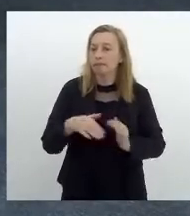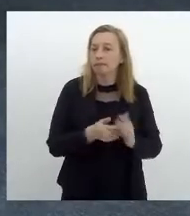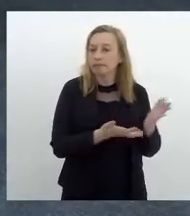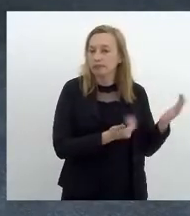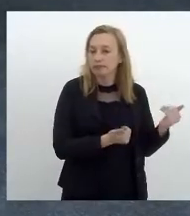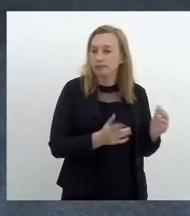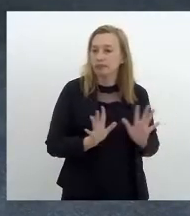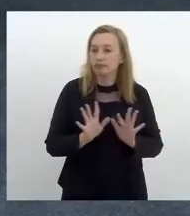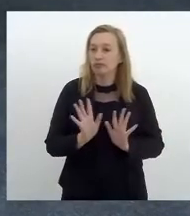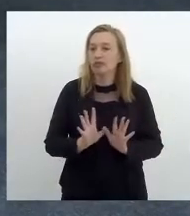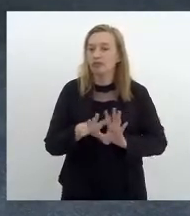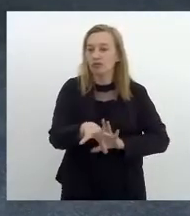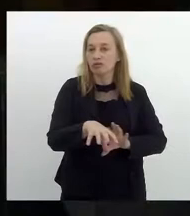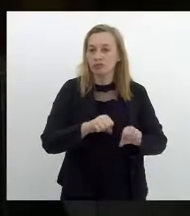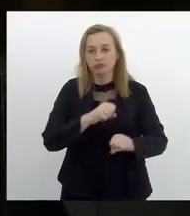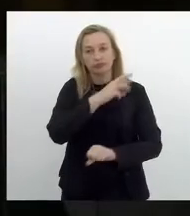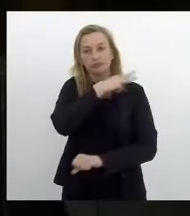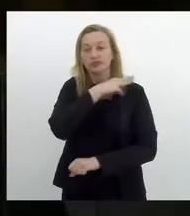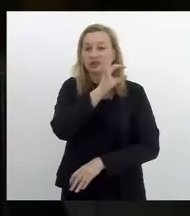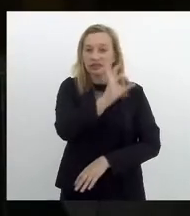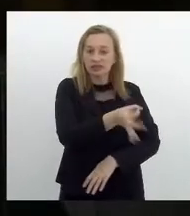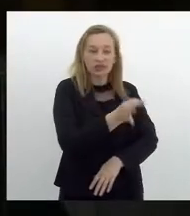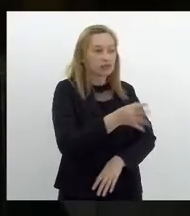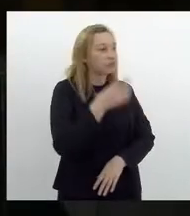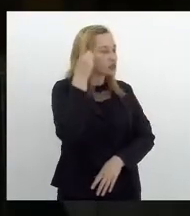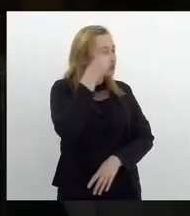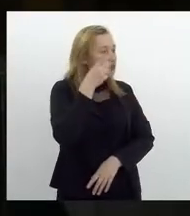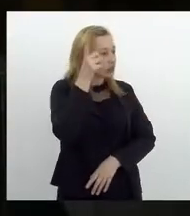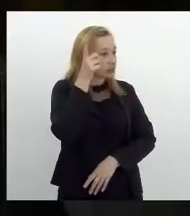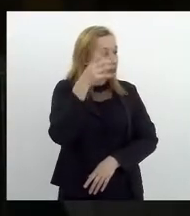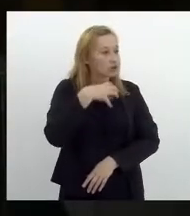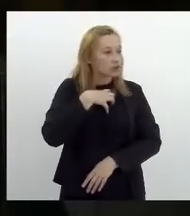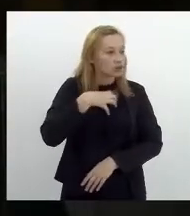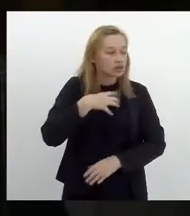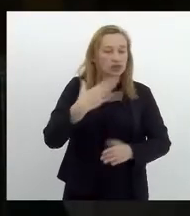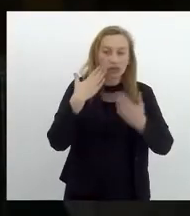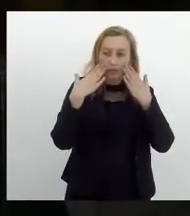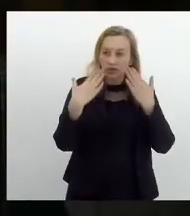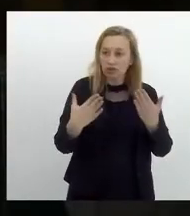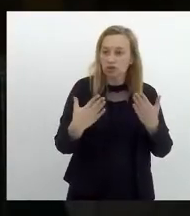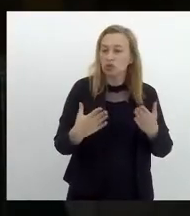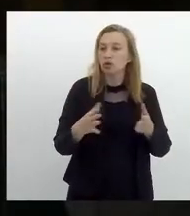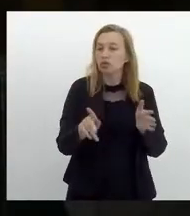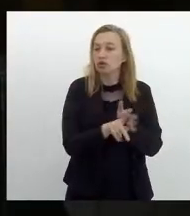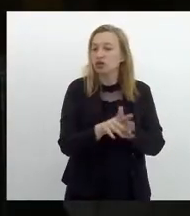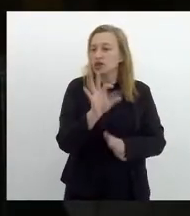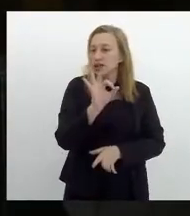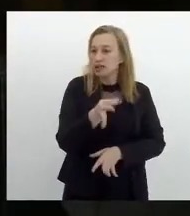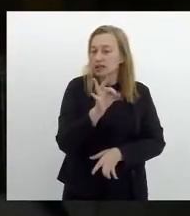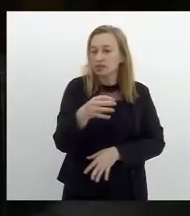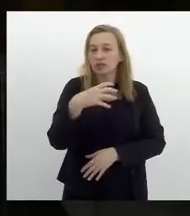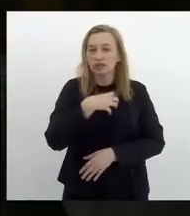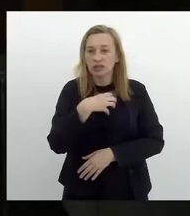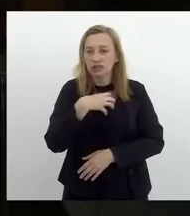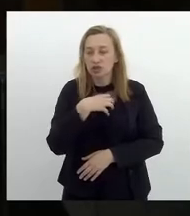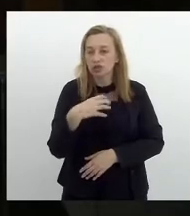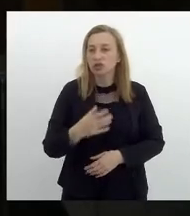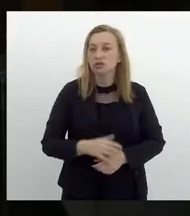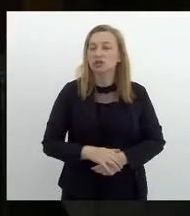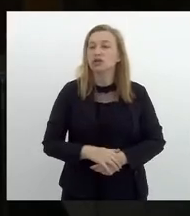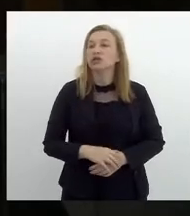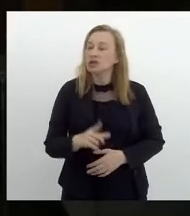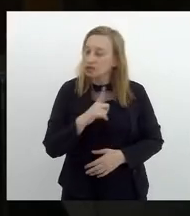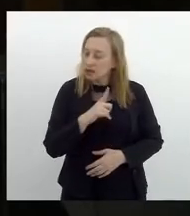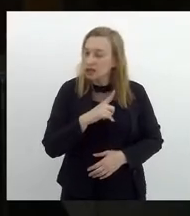grau. Exatamente, deputada Lucinha. O sentido das emendas que a gente apresentou ao projeto foram justamente nesse sentido, para que